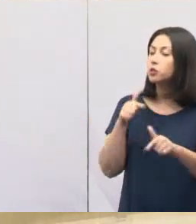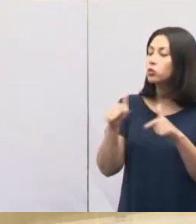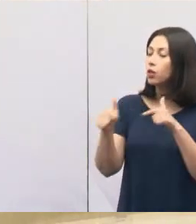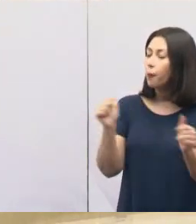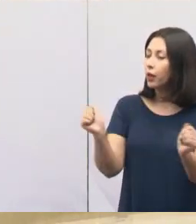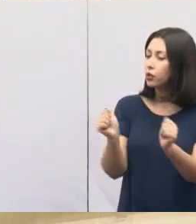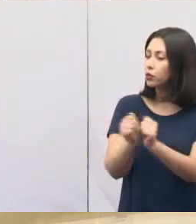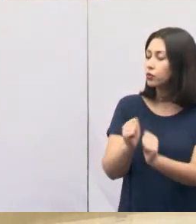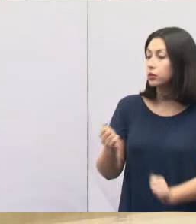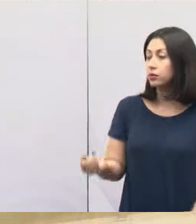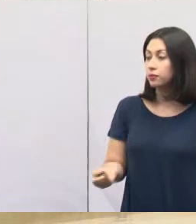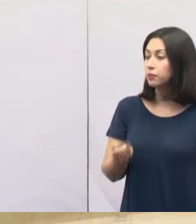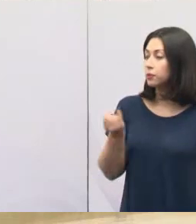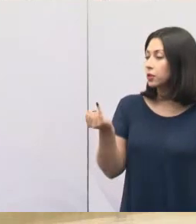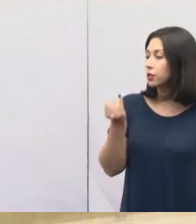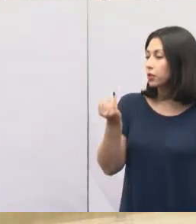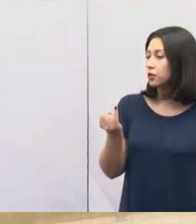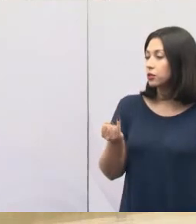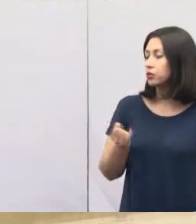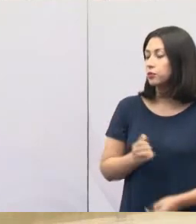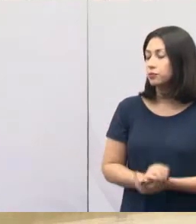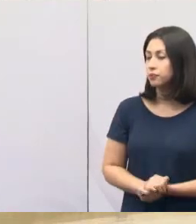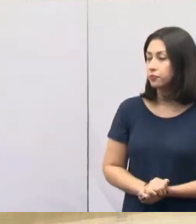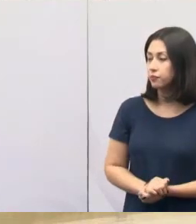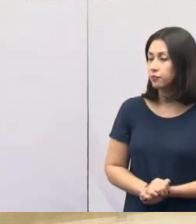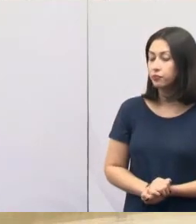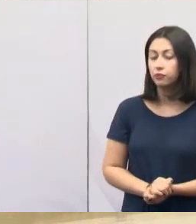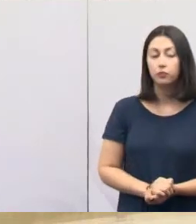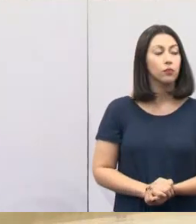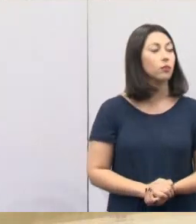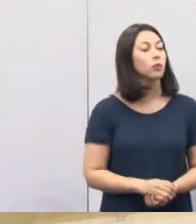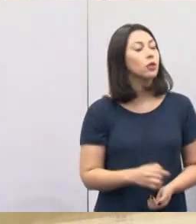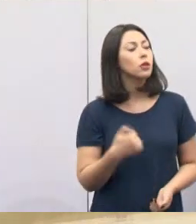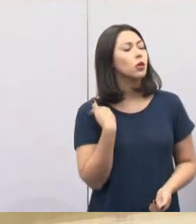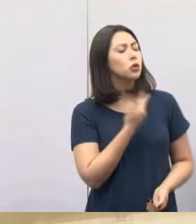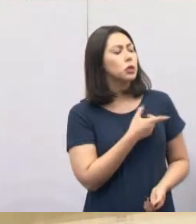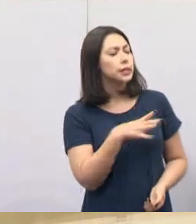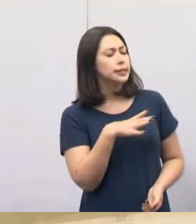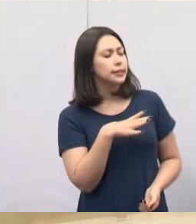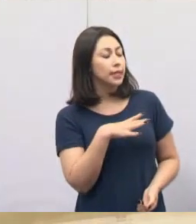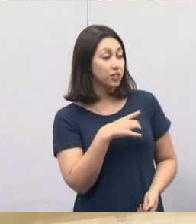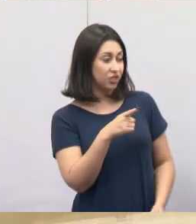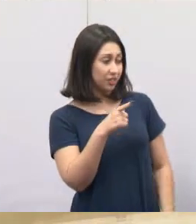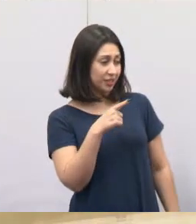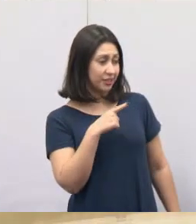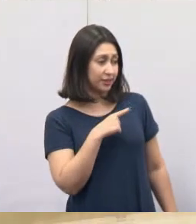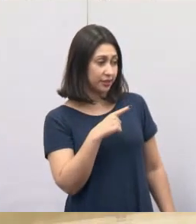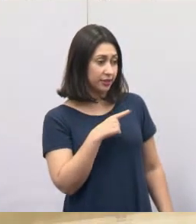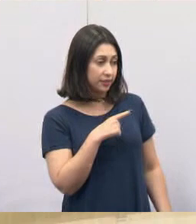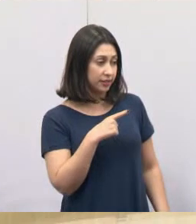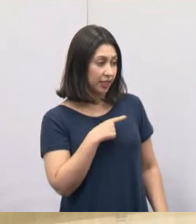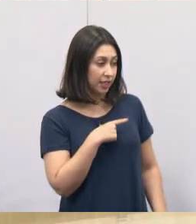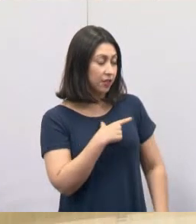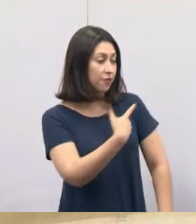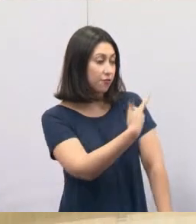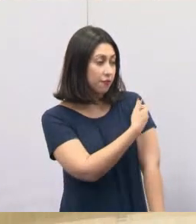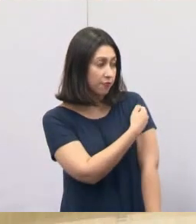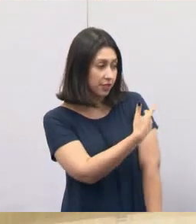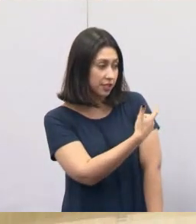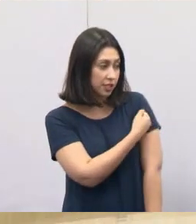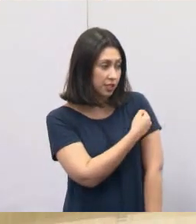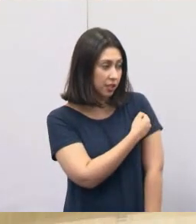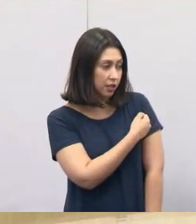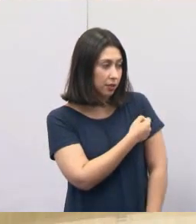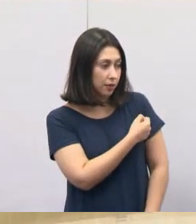em parceria com o poder público. 3. Nosso município possui estoque suficiente de doses de reforço de